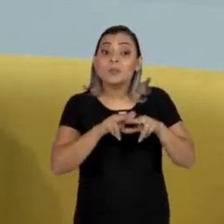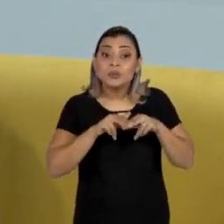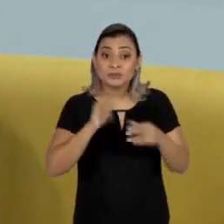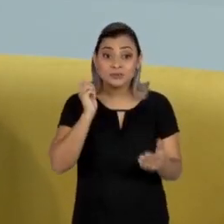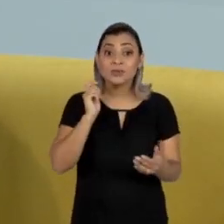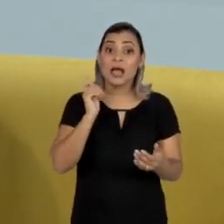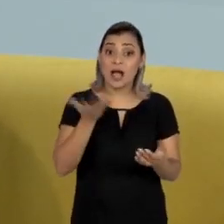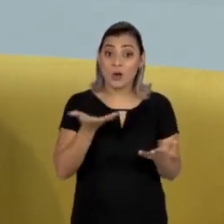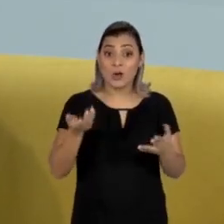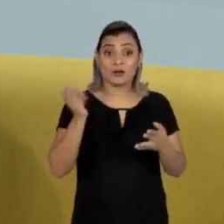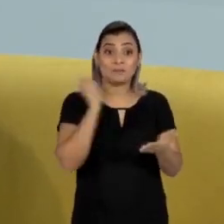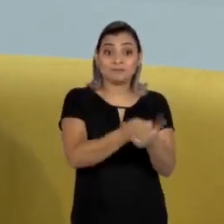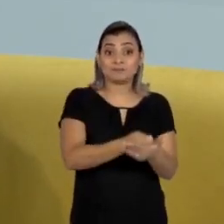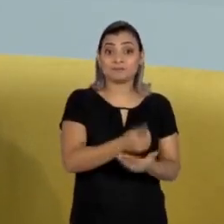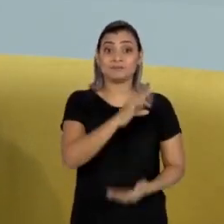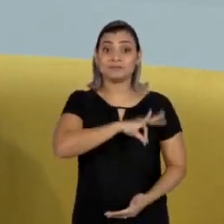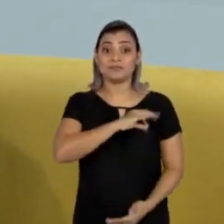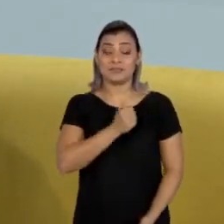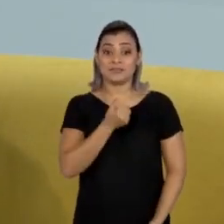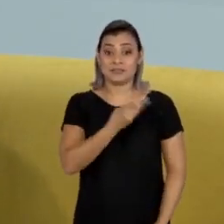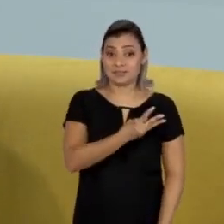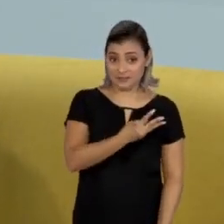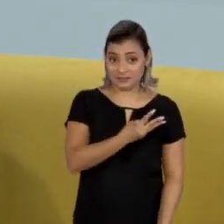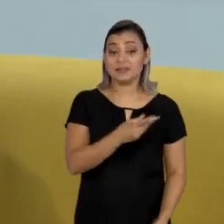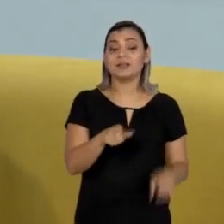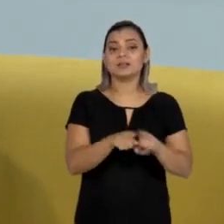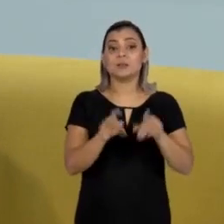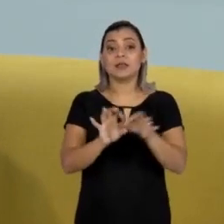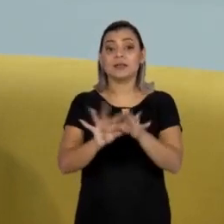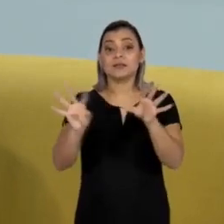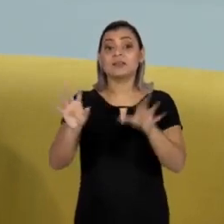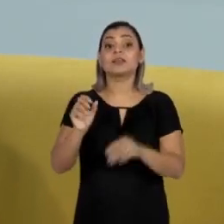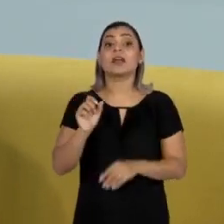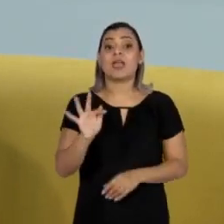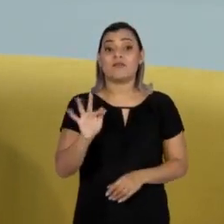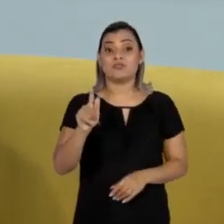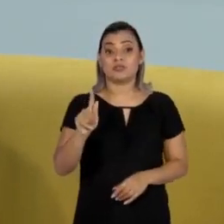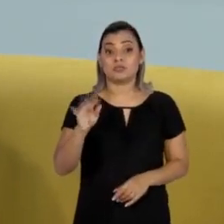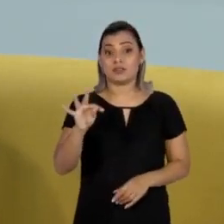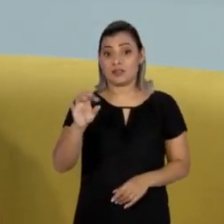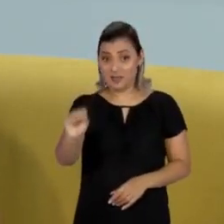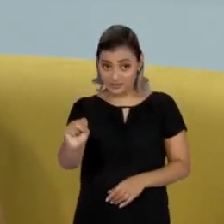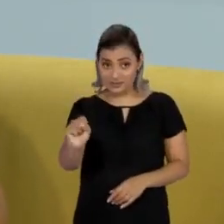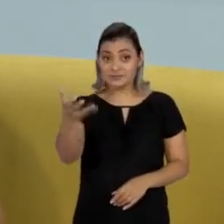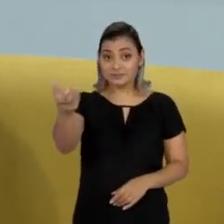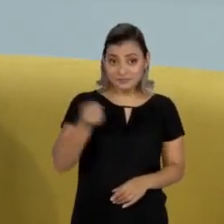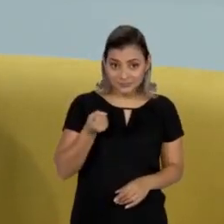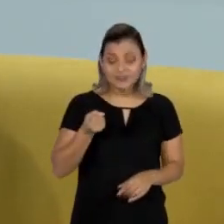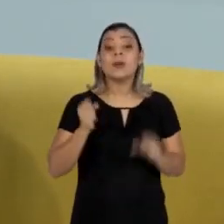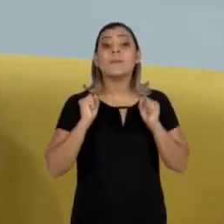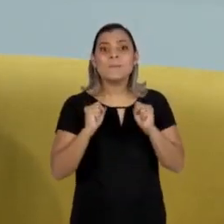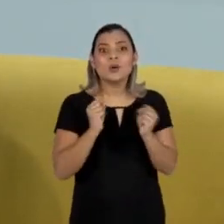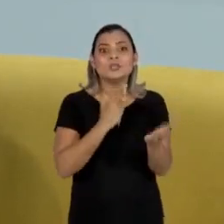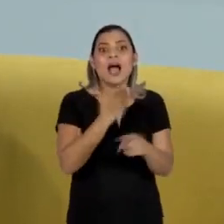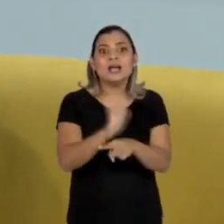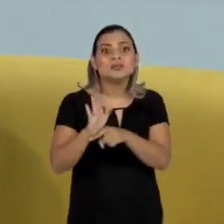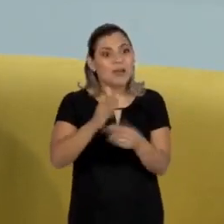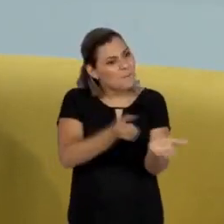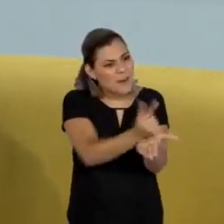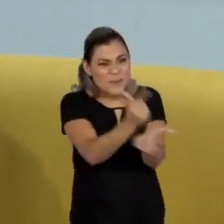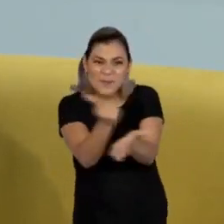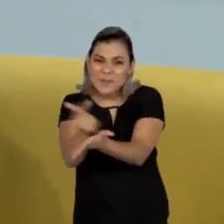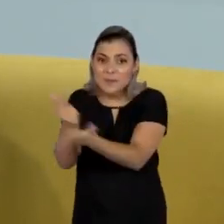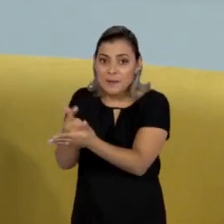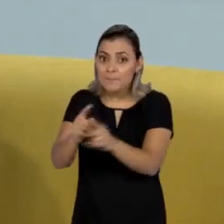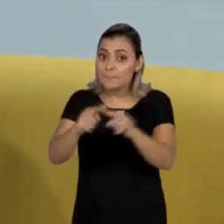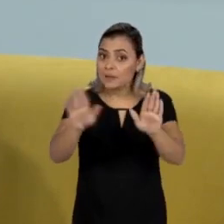pagamento da primeira parcela do 13º salário e a liberação do dinheiro do fundo de garantia podem estimular as compras. Mas